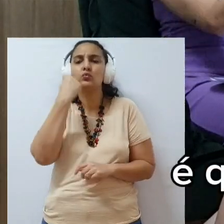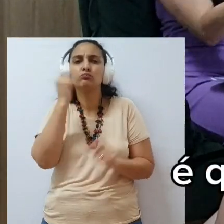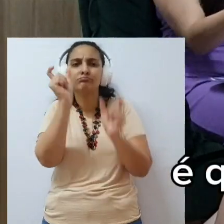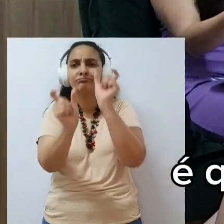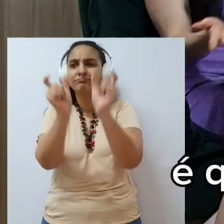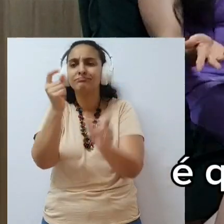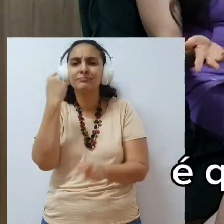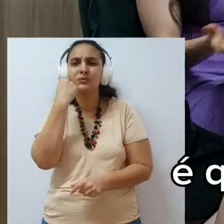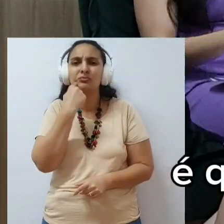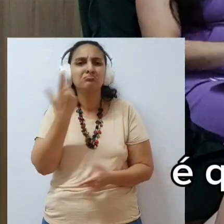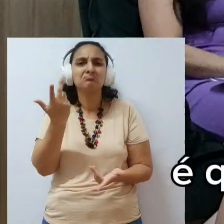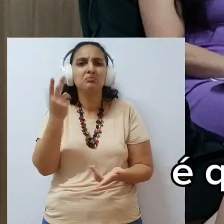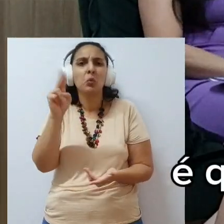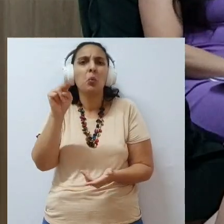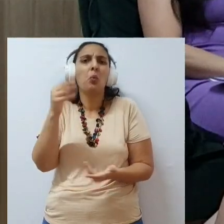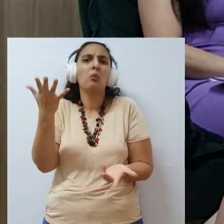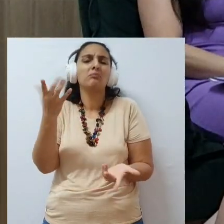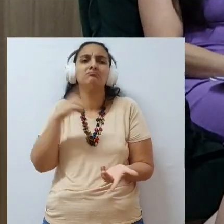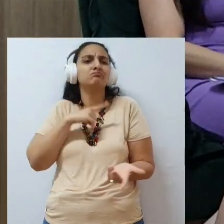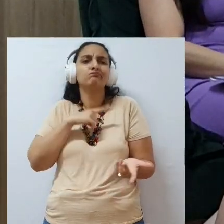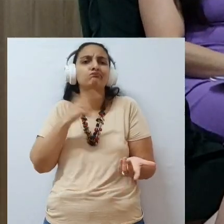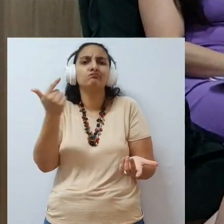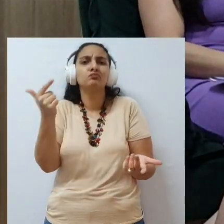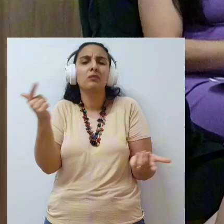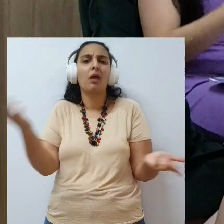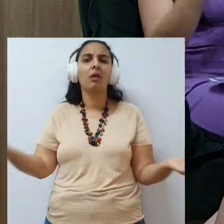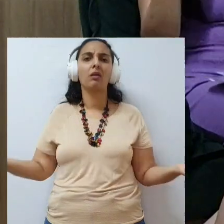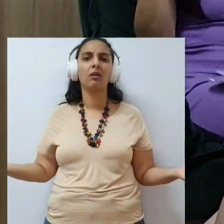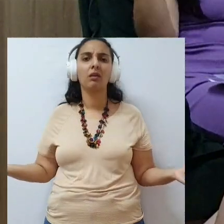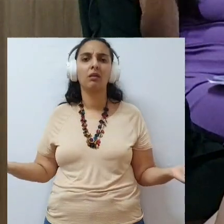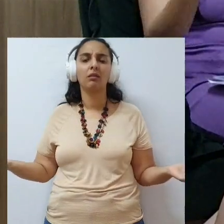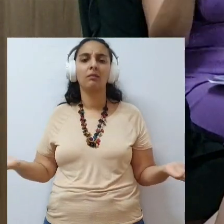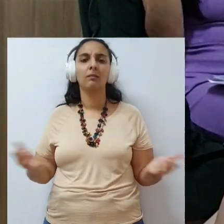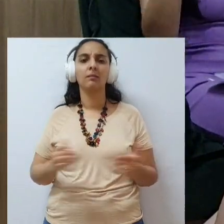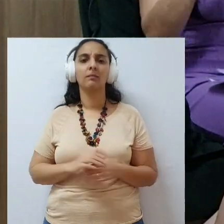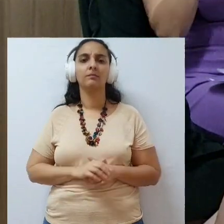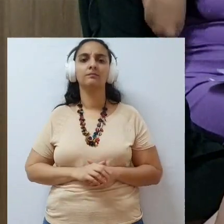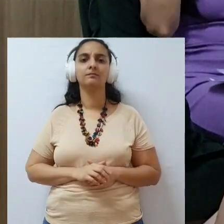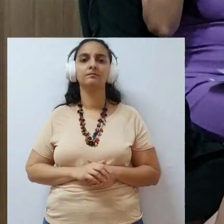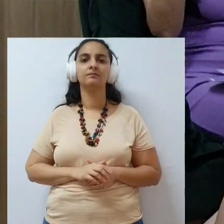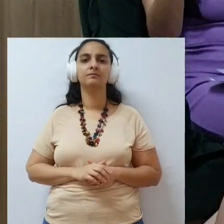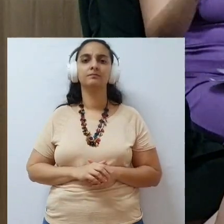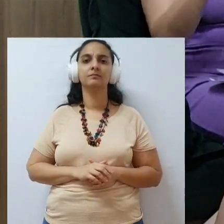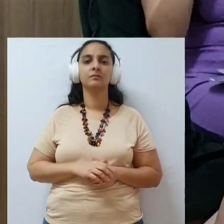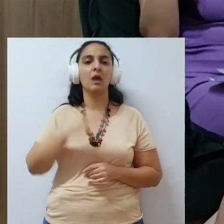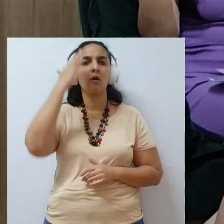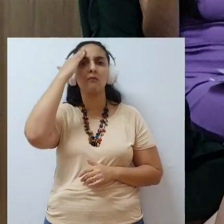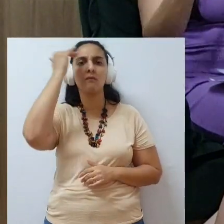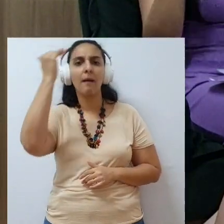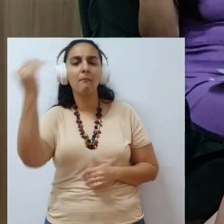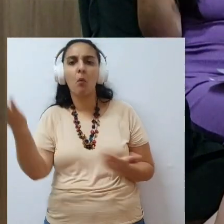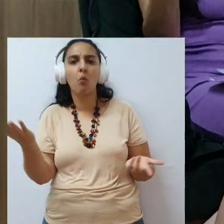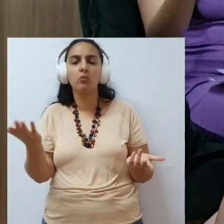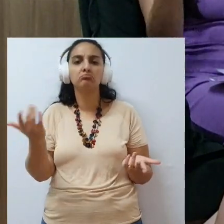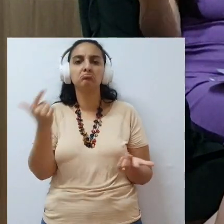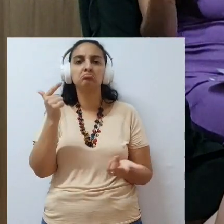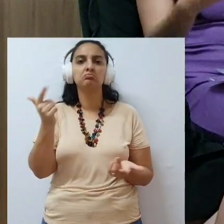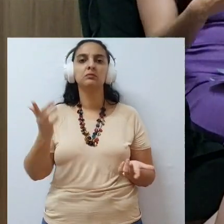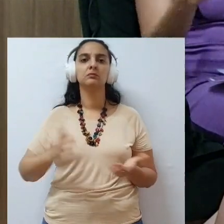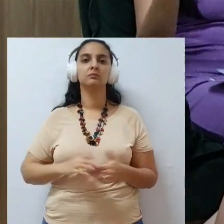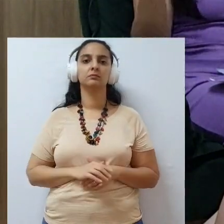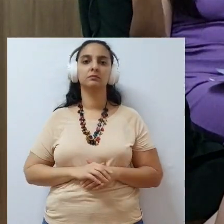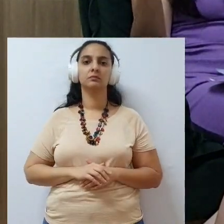que nunca foi usado atores surdos. Eram atores, ouvintes, comuns,